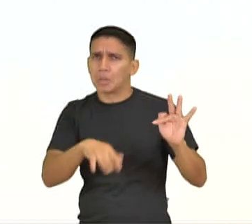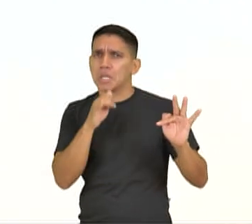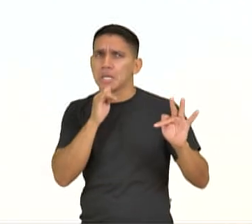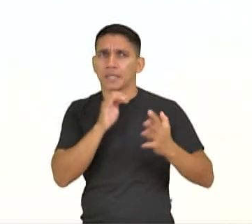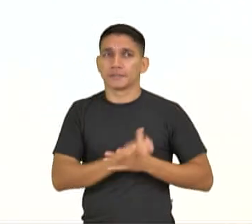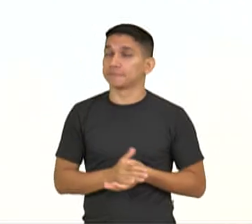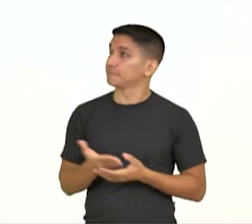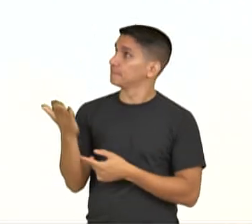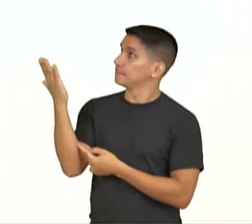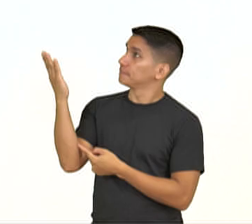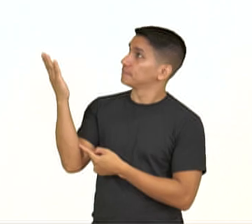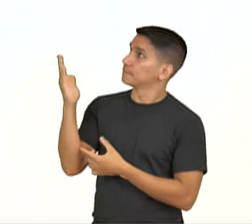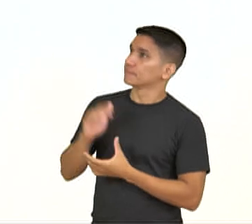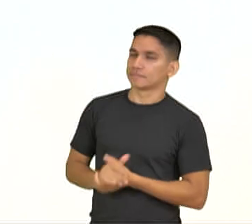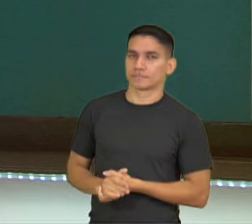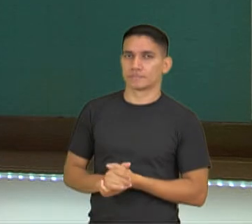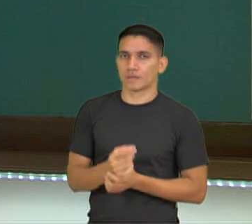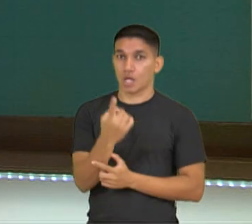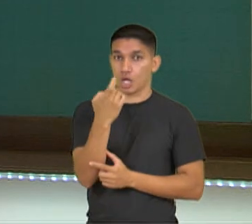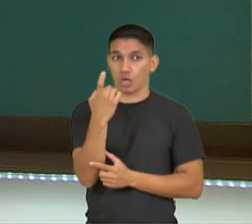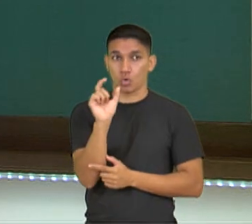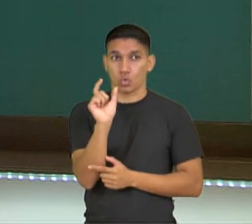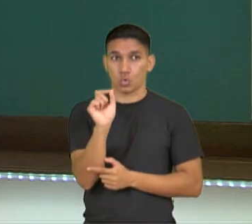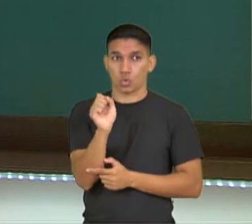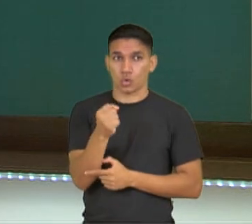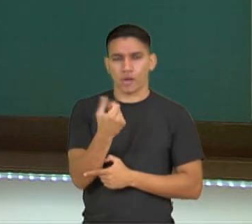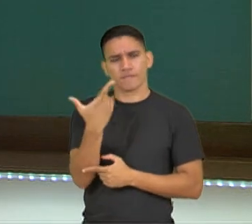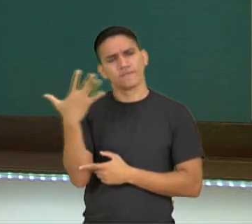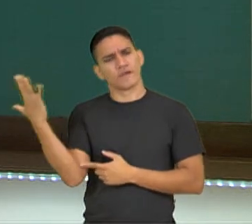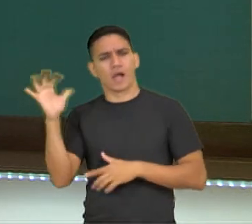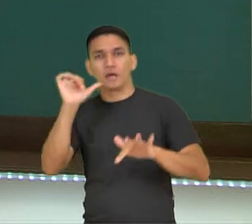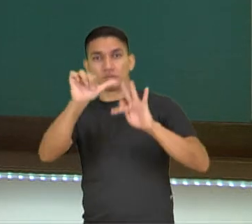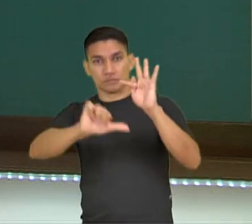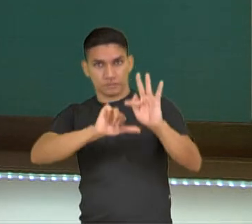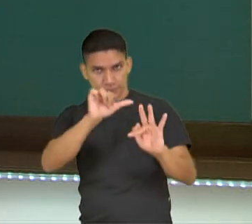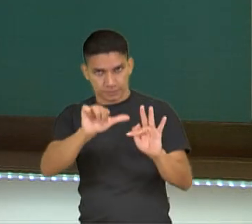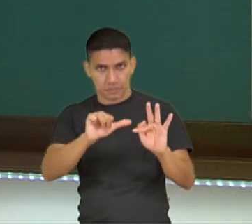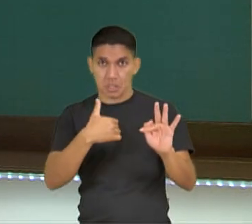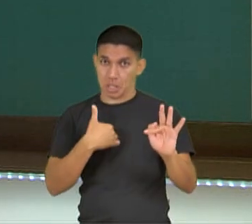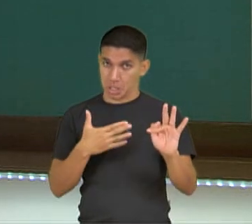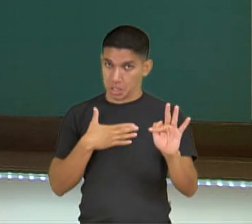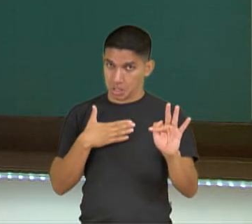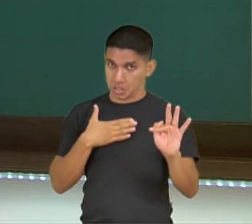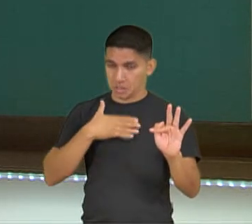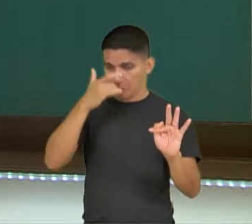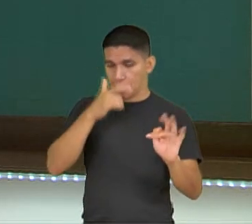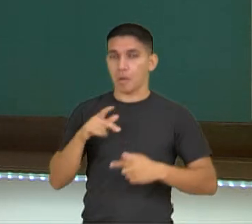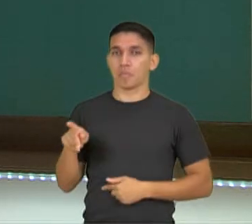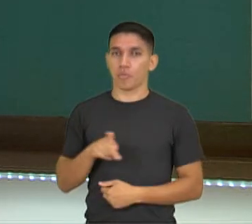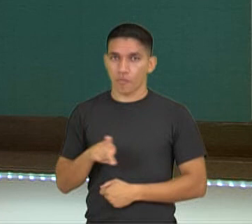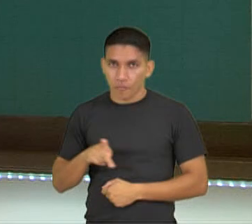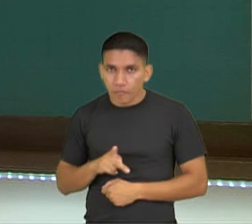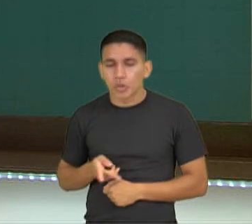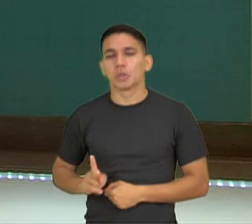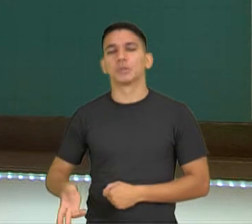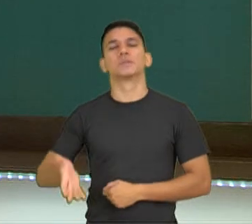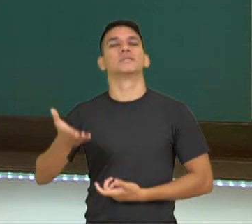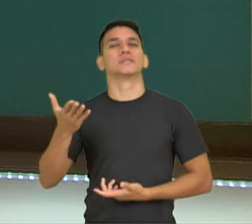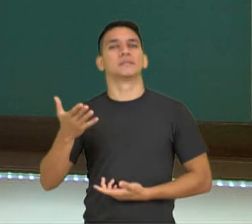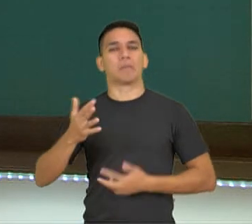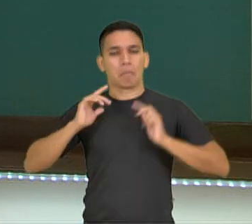aqui, ó. Um dos fenômenos físicos que eu, enquanto professora, enquanto